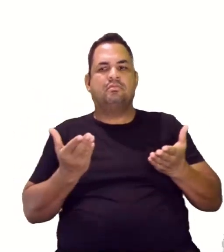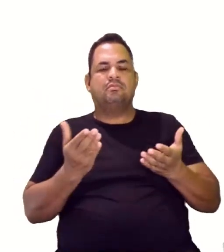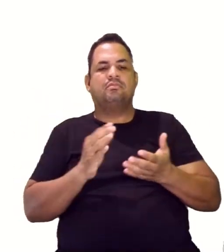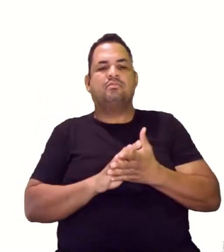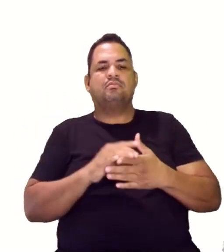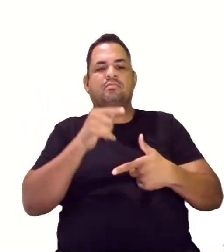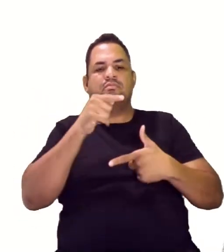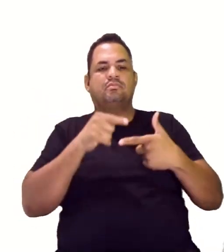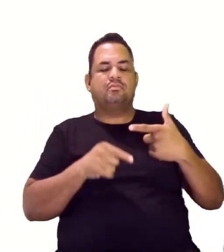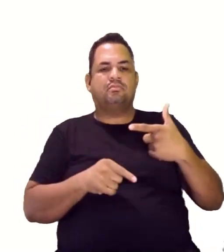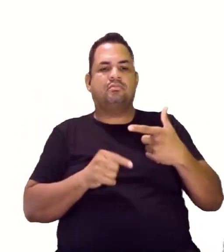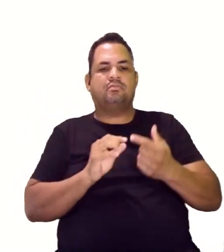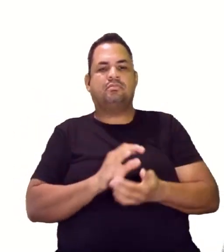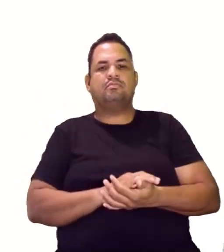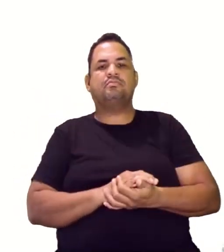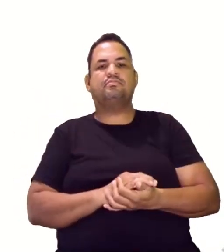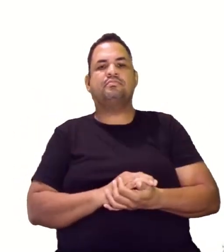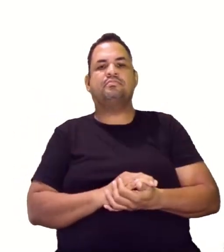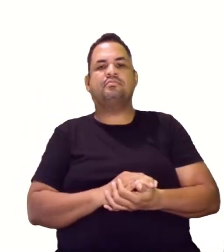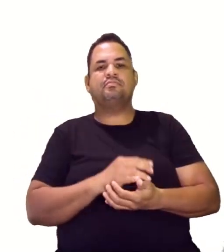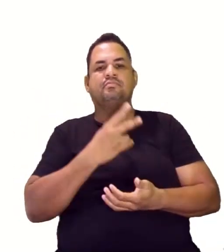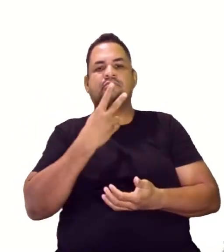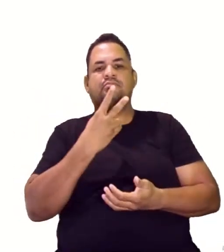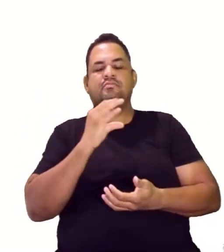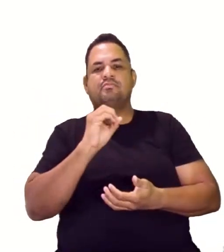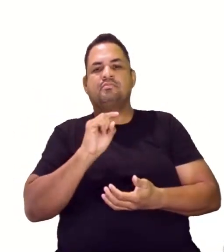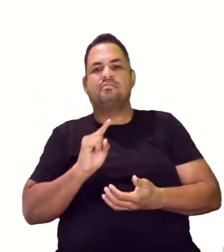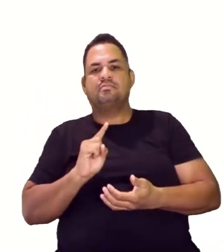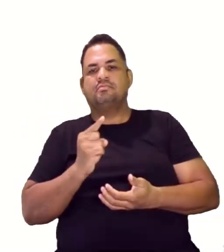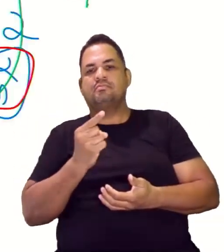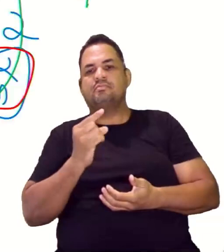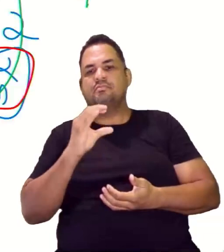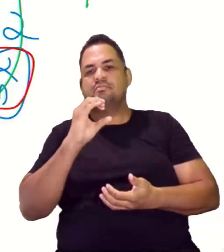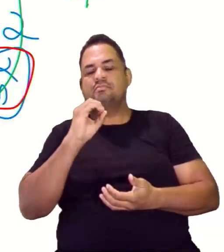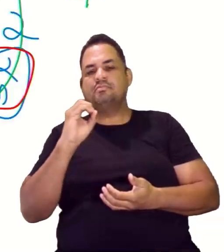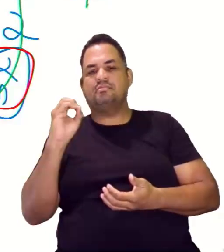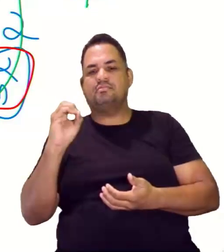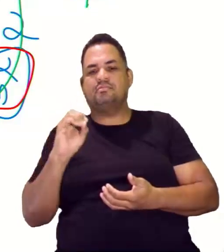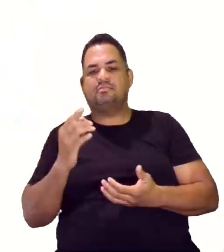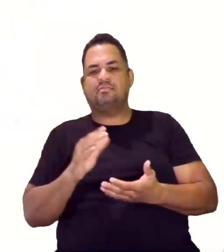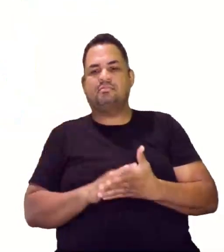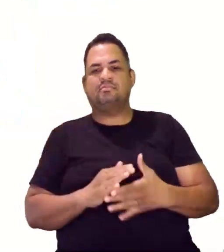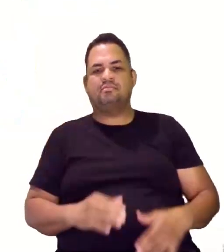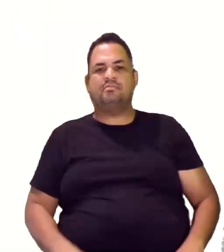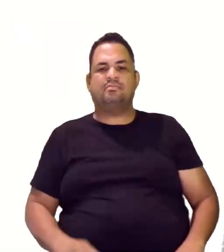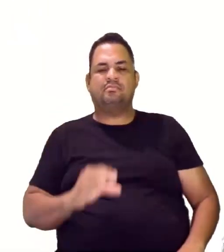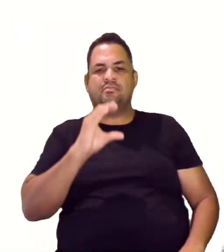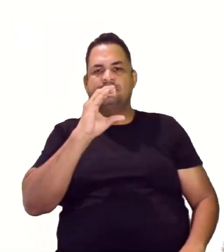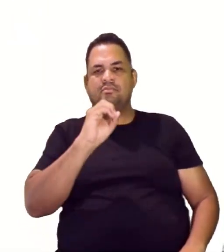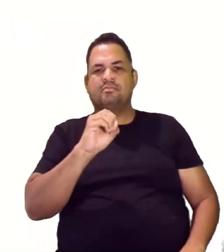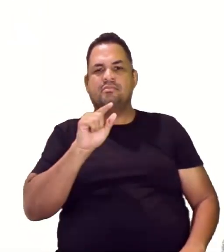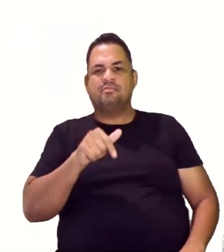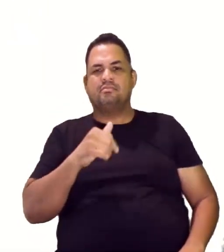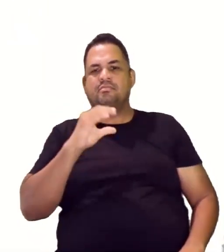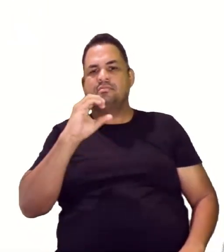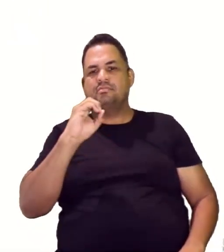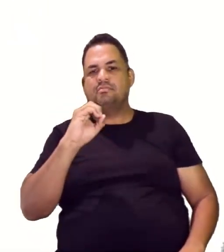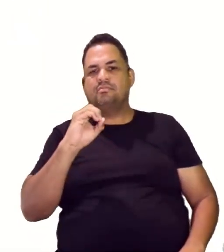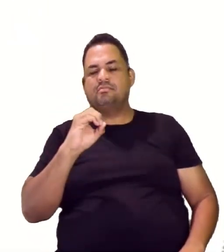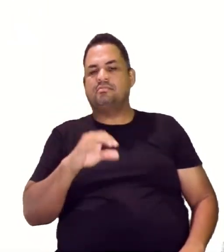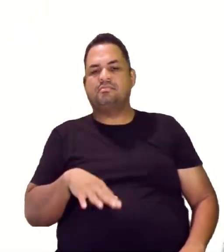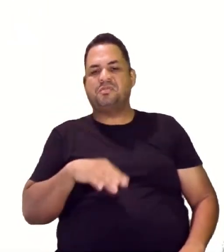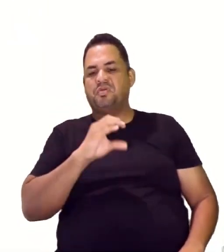eu vou dividir por quem? 20 mil metros pela mesma área da mudinha ali, ó. 0,02. Ou